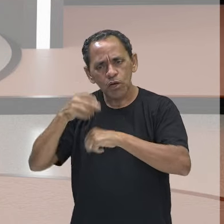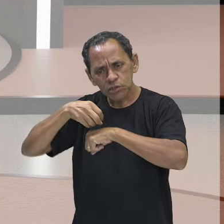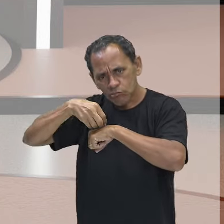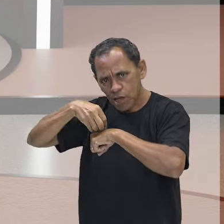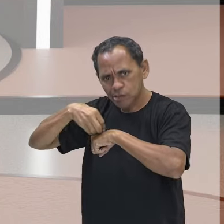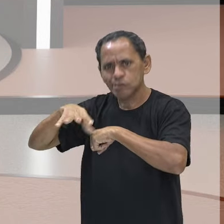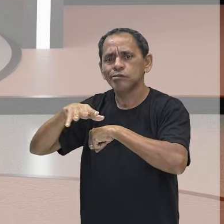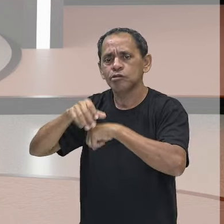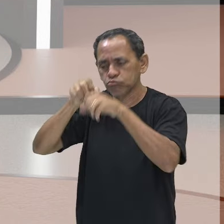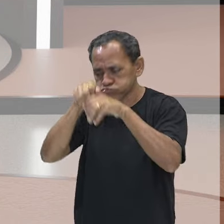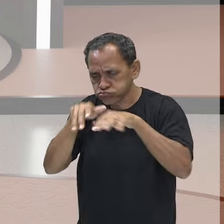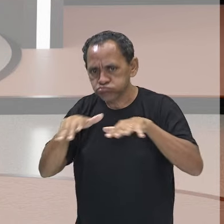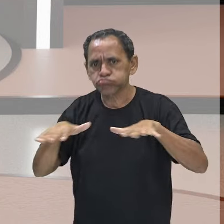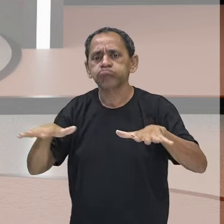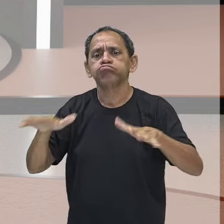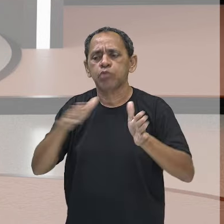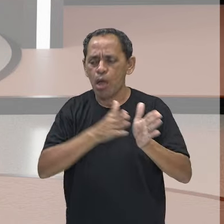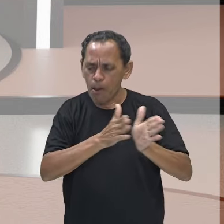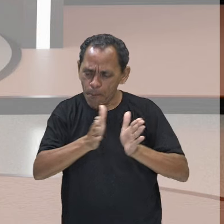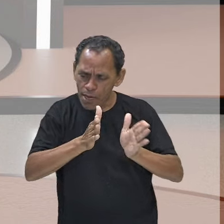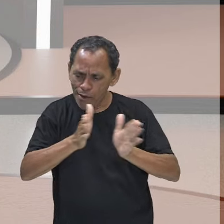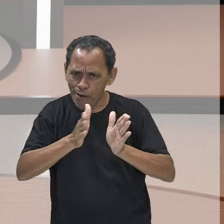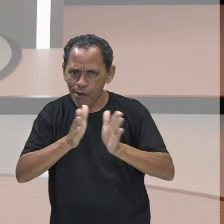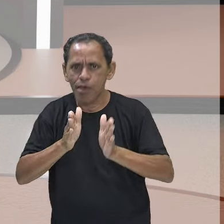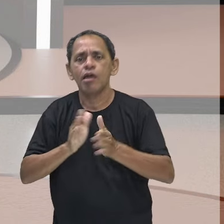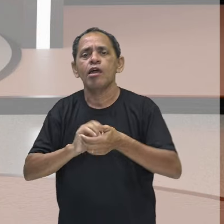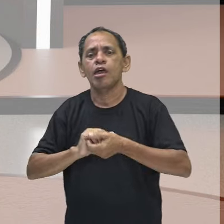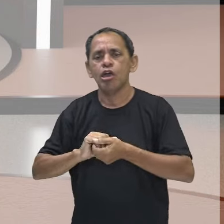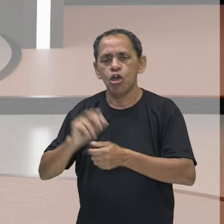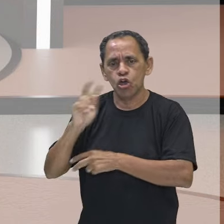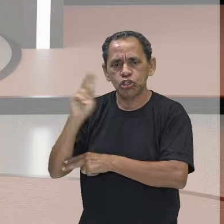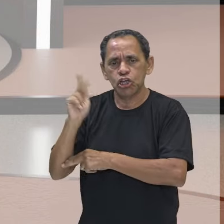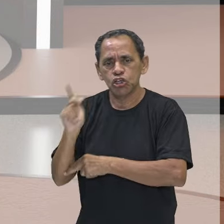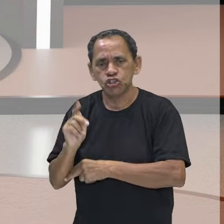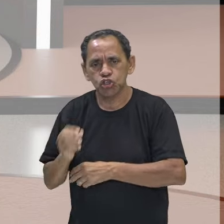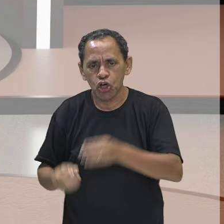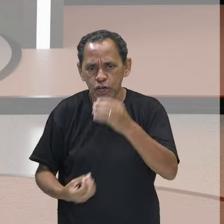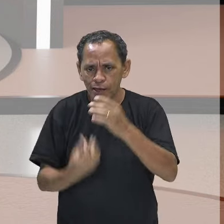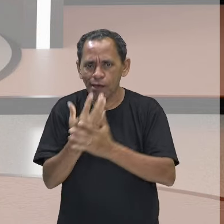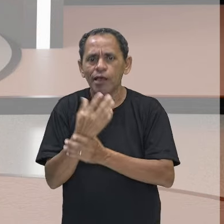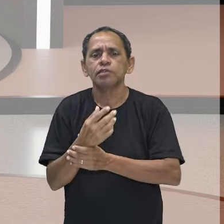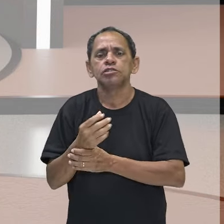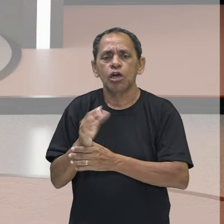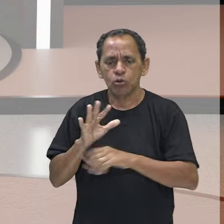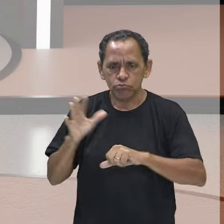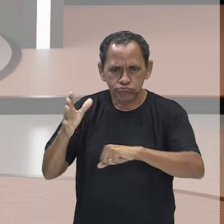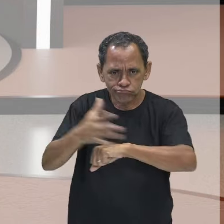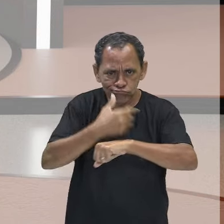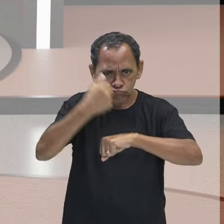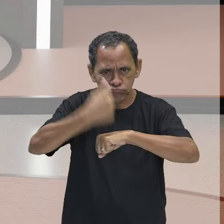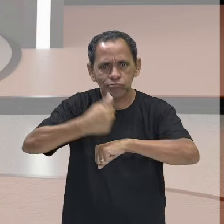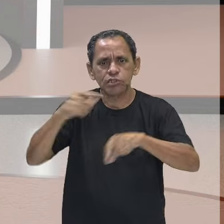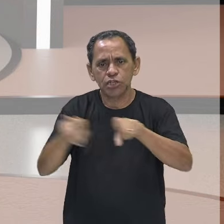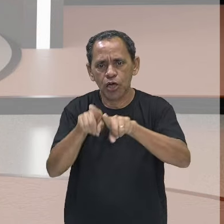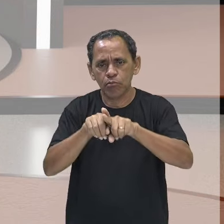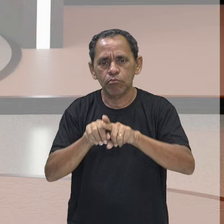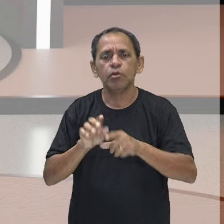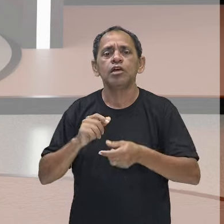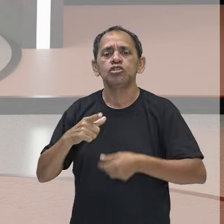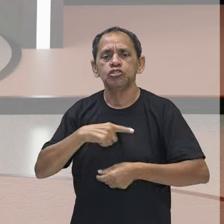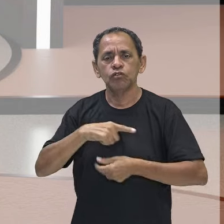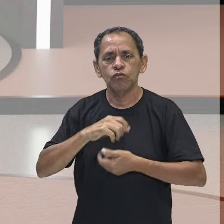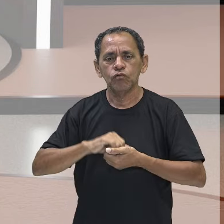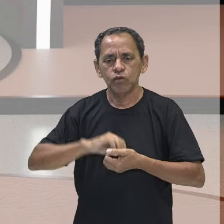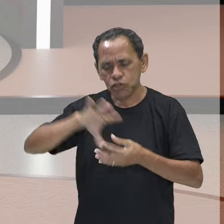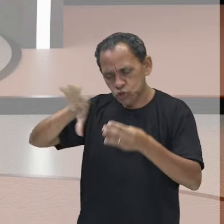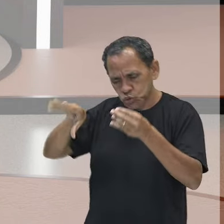passou ao longo de sua história, ao longo de sua formação e de sua colonização, fez com que ele também abraçasse ali um pouco